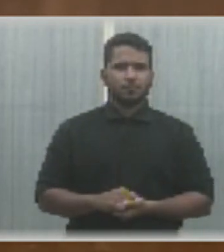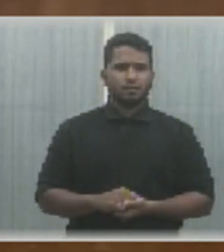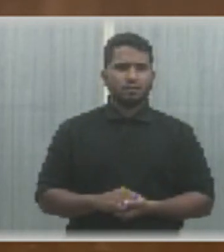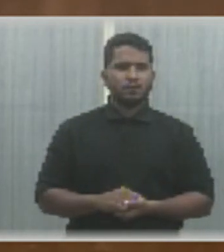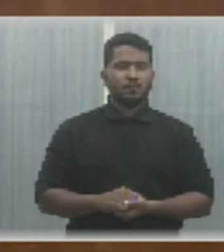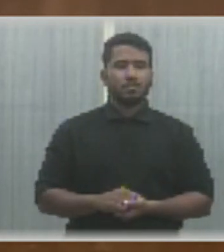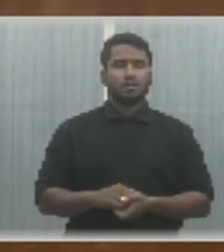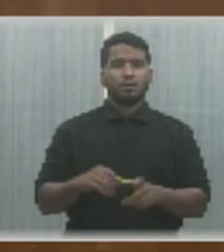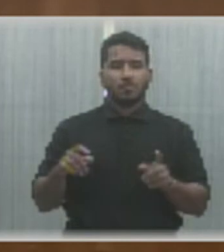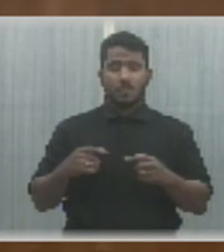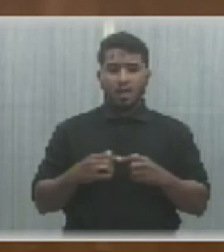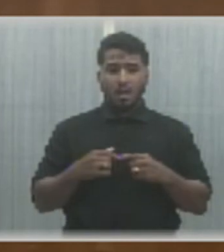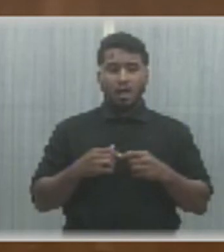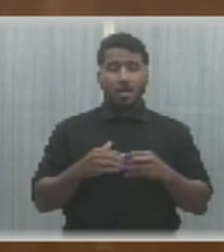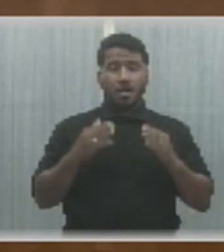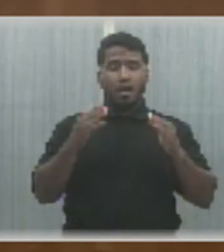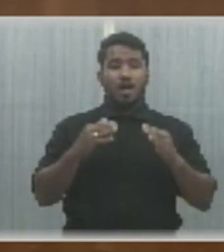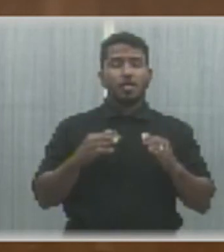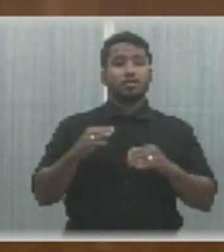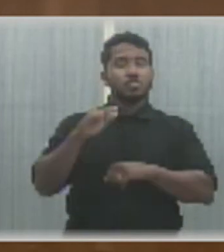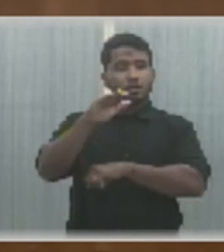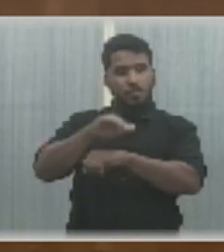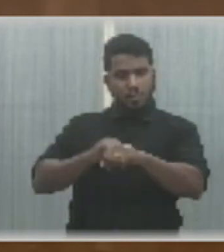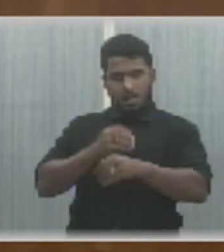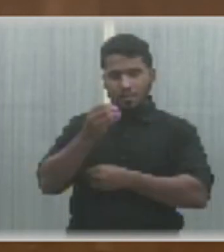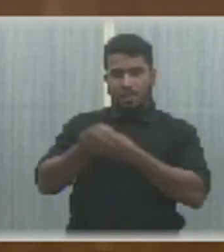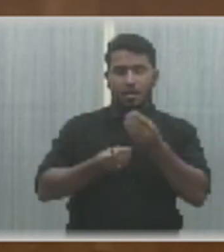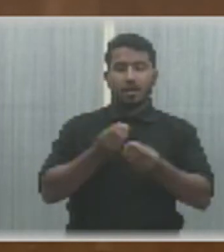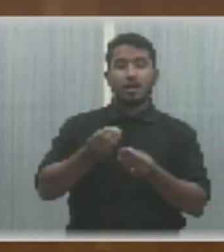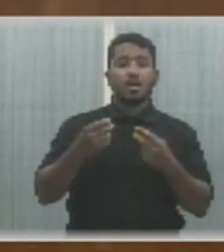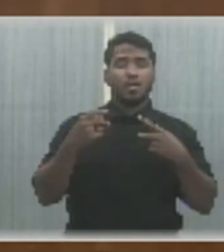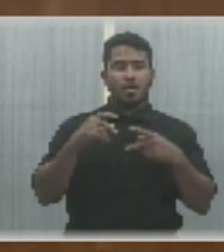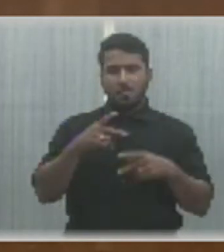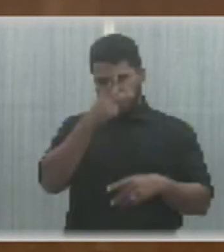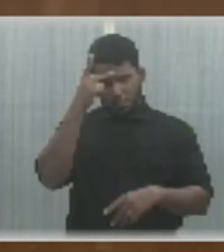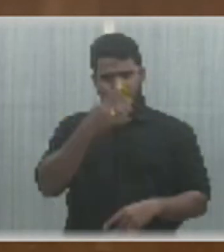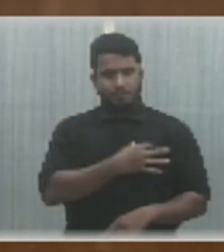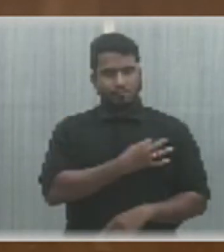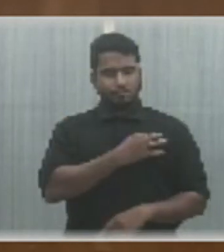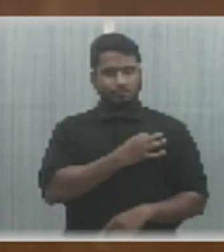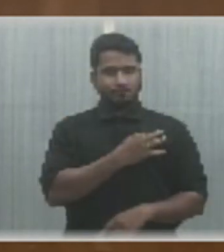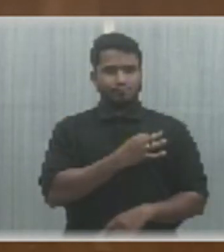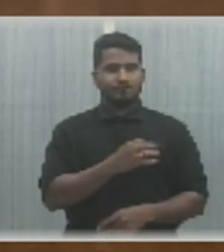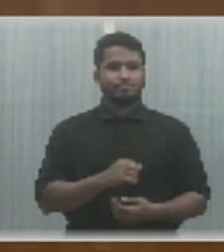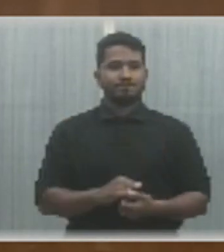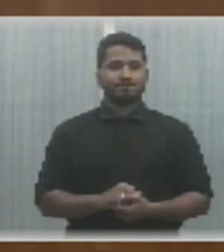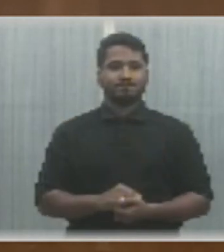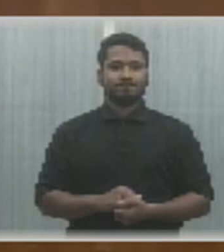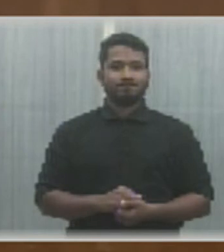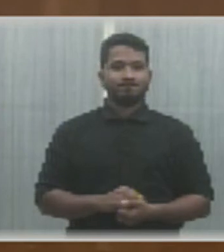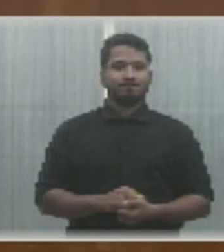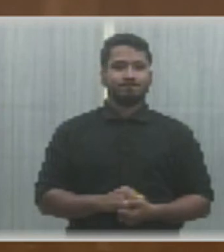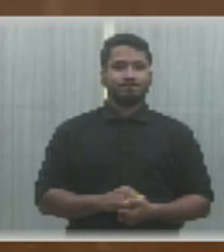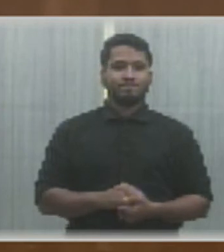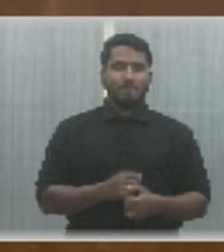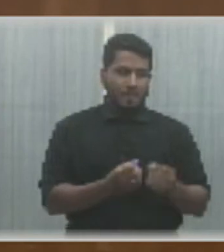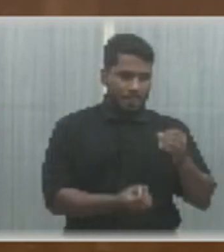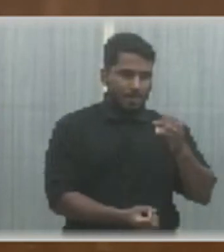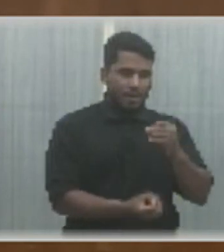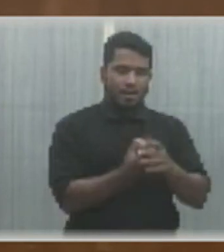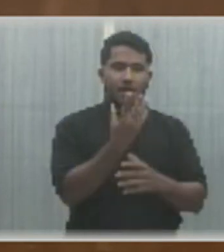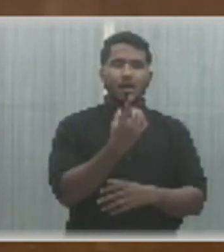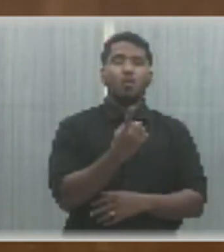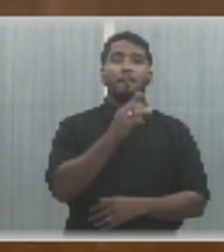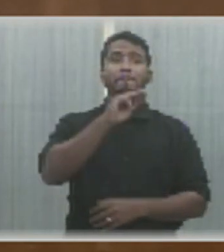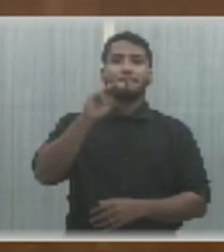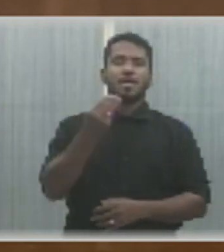Além do lançamento da chamada pública para adesão voluntária de pessoas para o plantio de 1 milhão